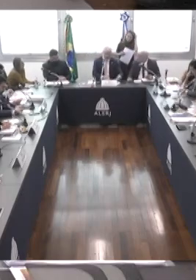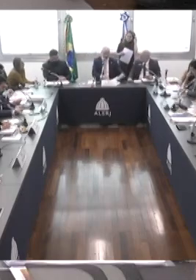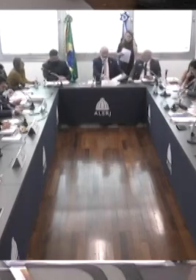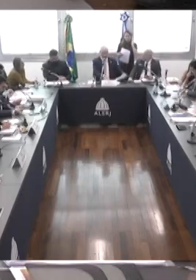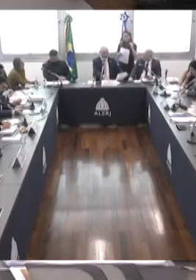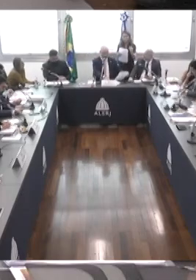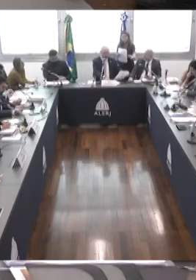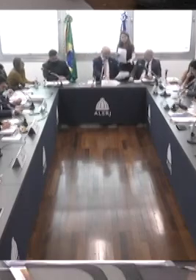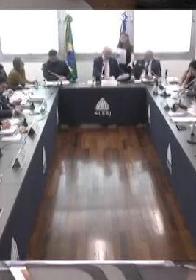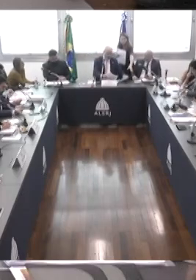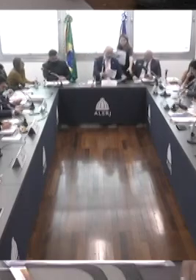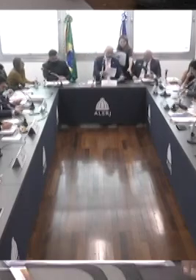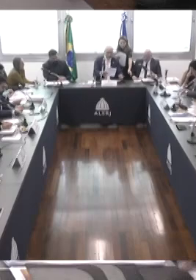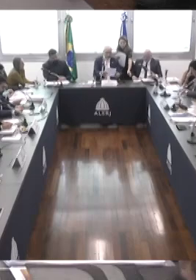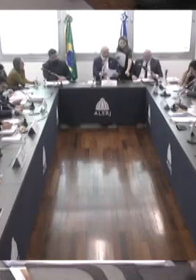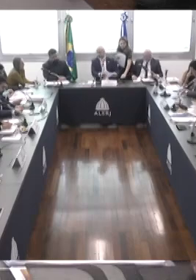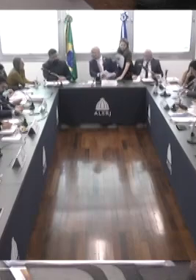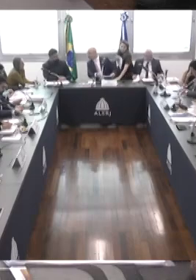Agora vamos à pauta.